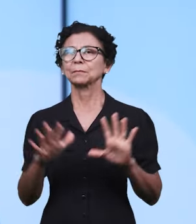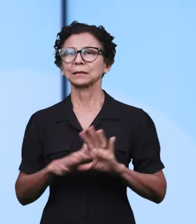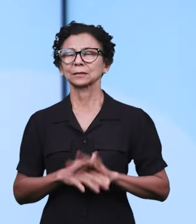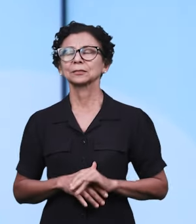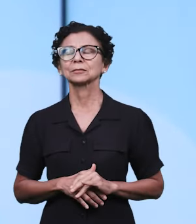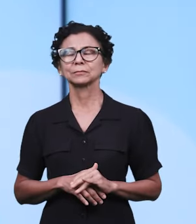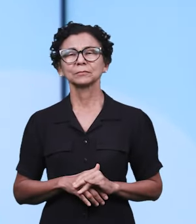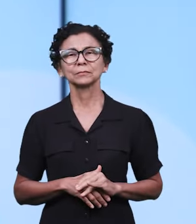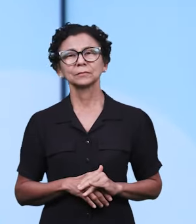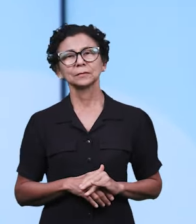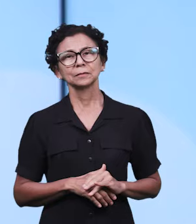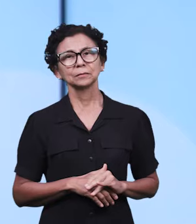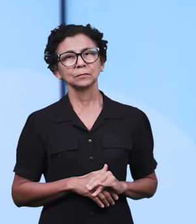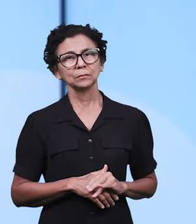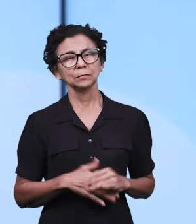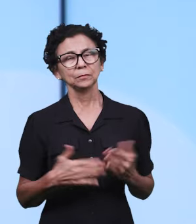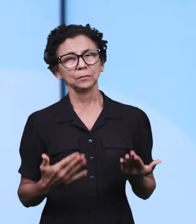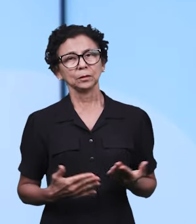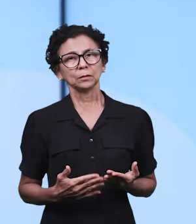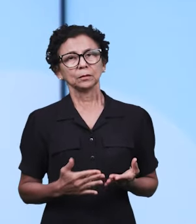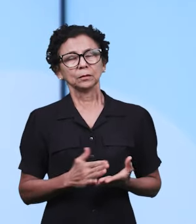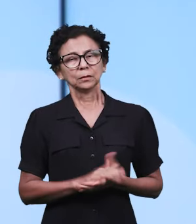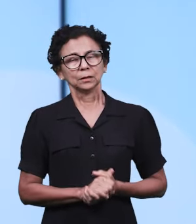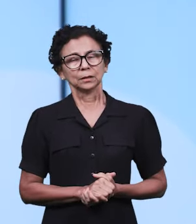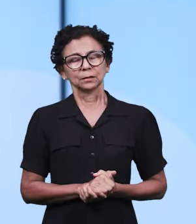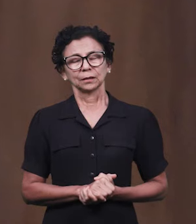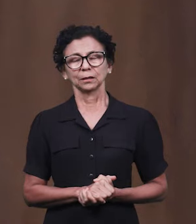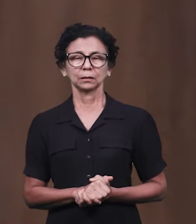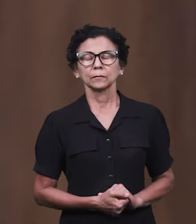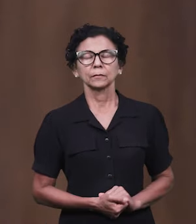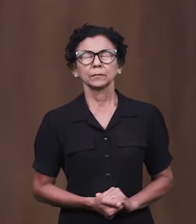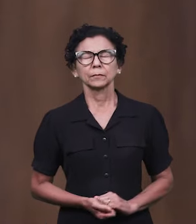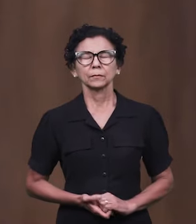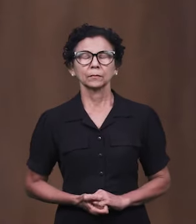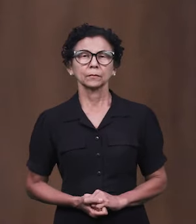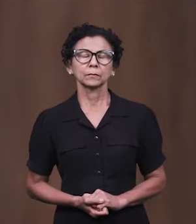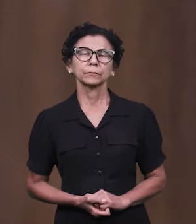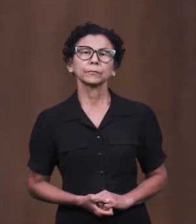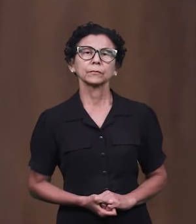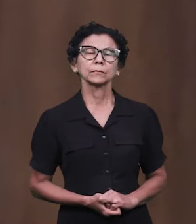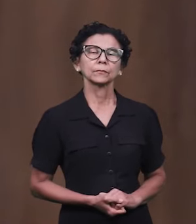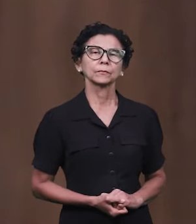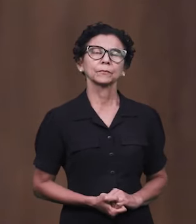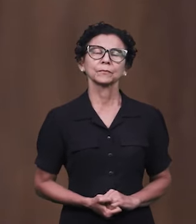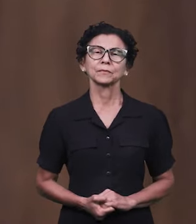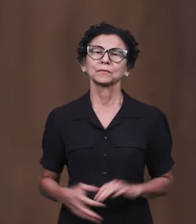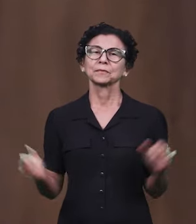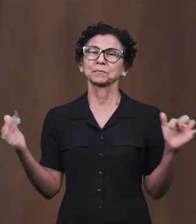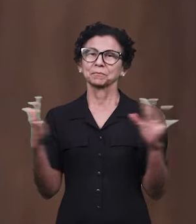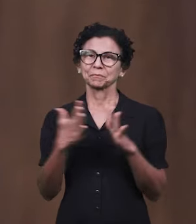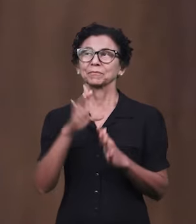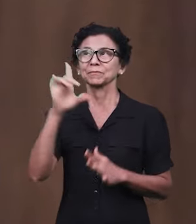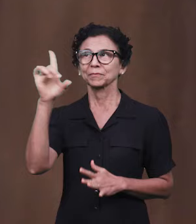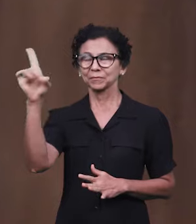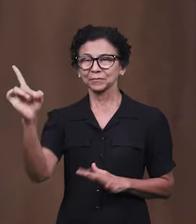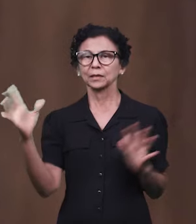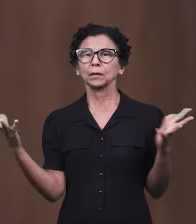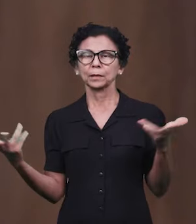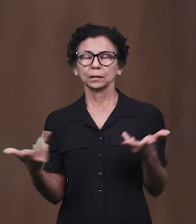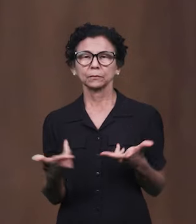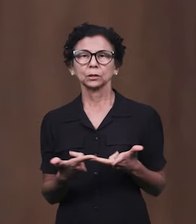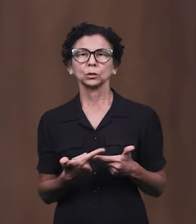como pessoa e como ministro do Senhor. Glória a Deus. Glória a Deus, que maravilha, né? Estarmos aqui com